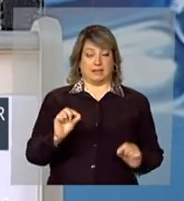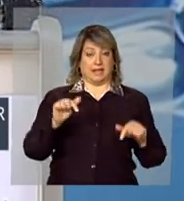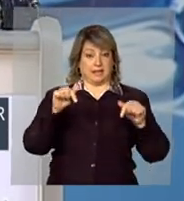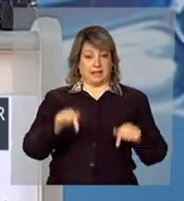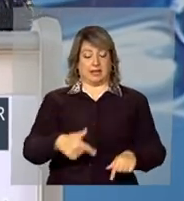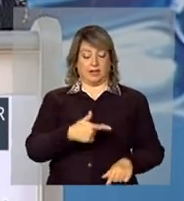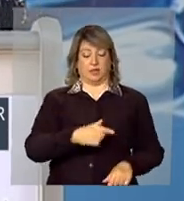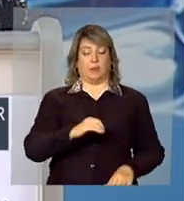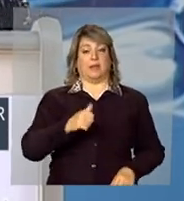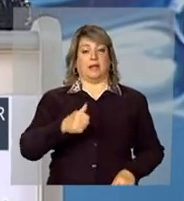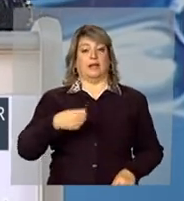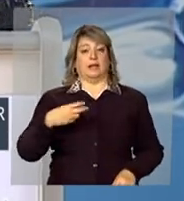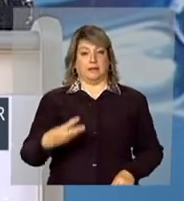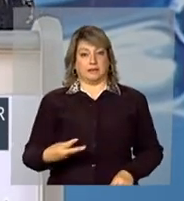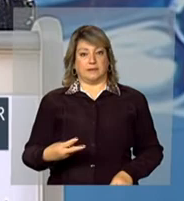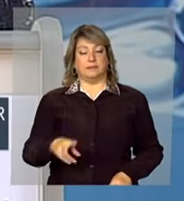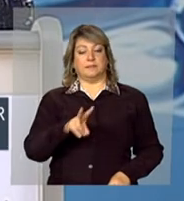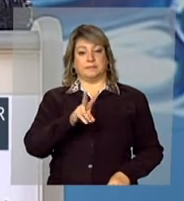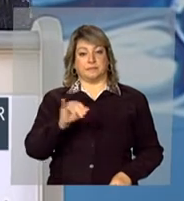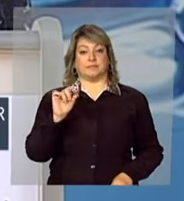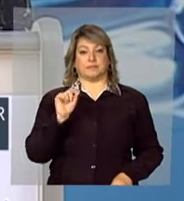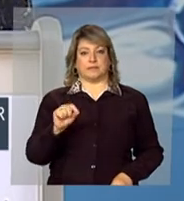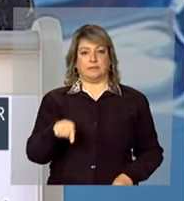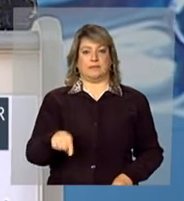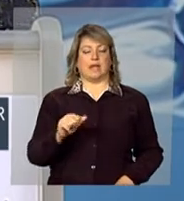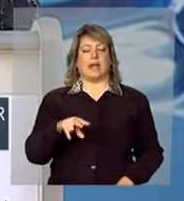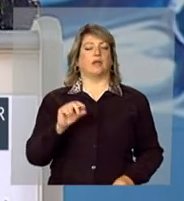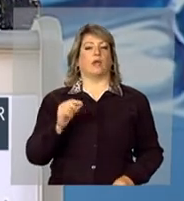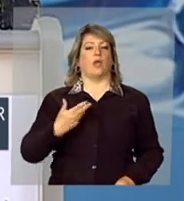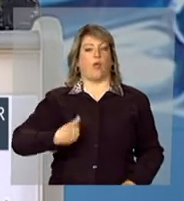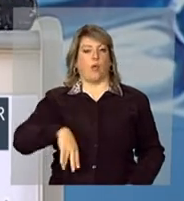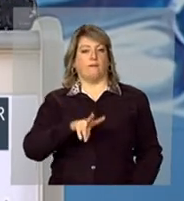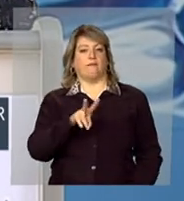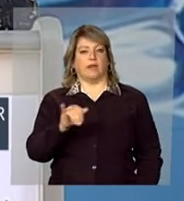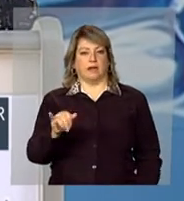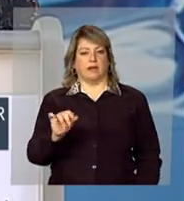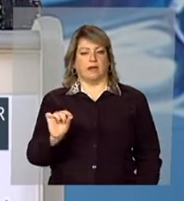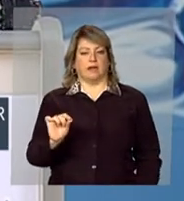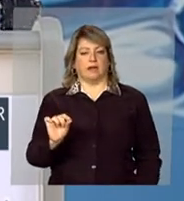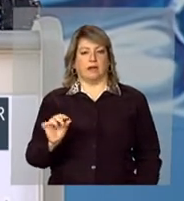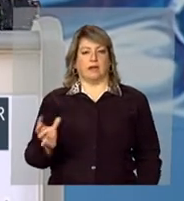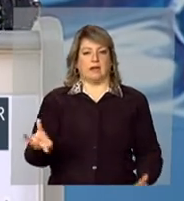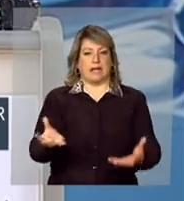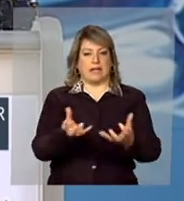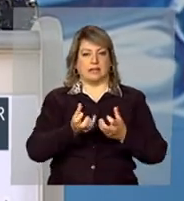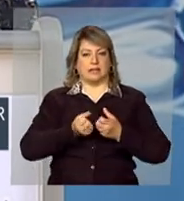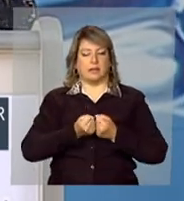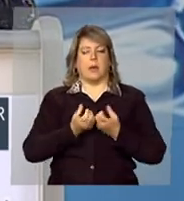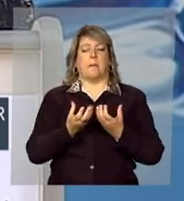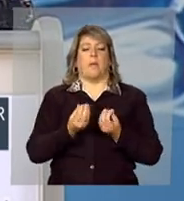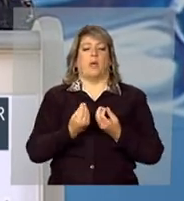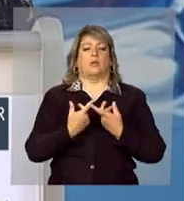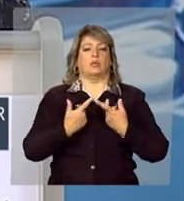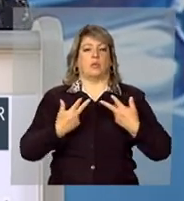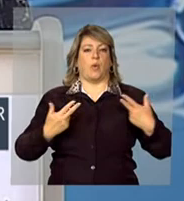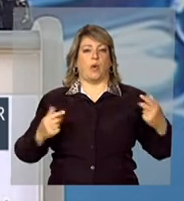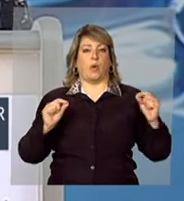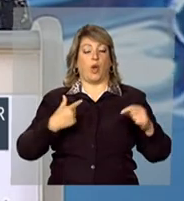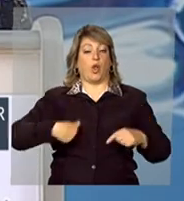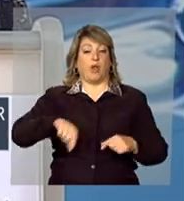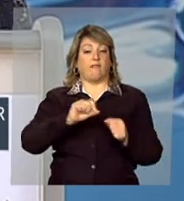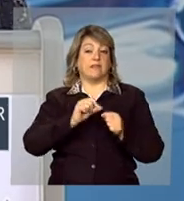2013 vai ser o ano que nós vamos colher muitas coisas que